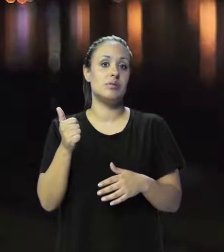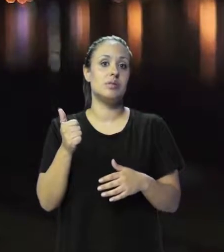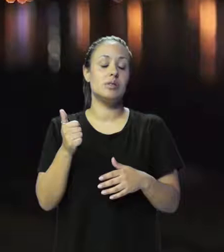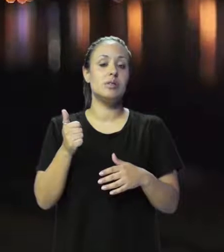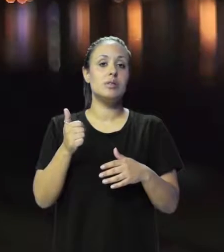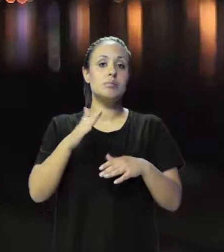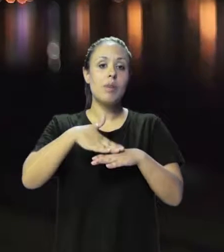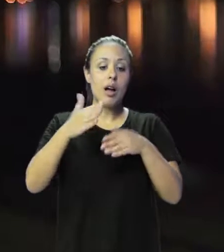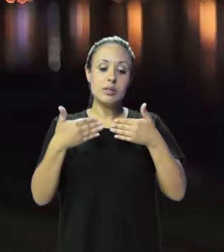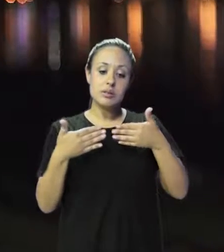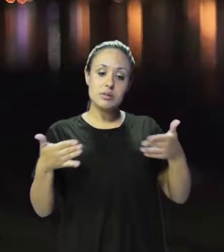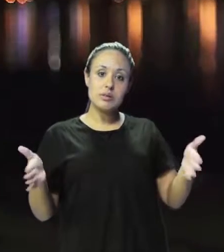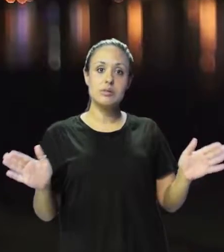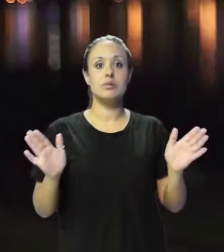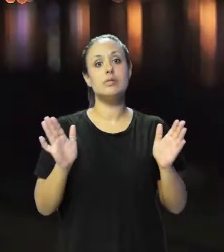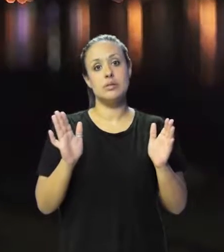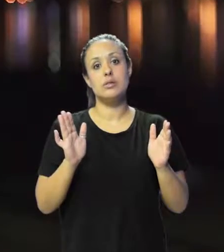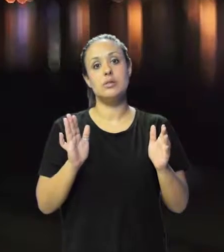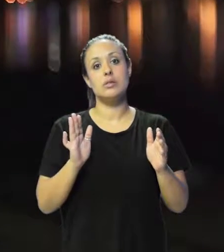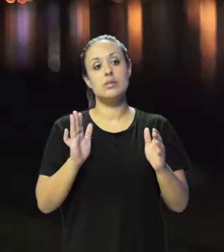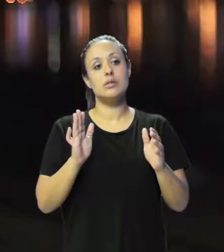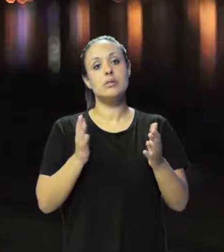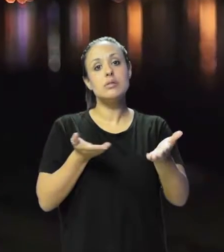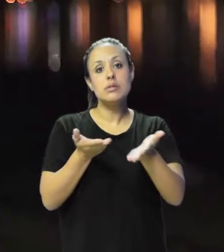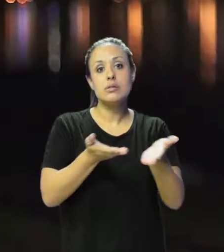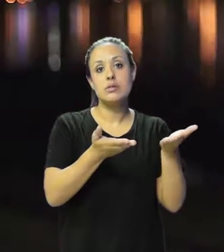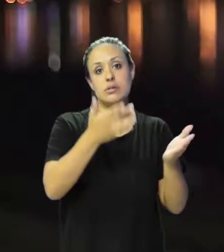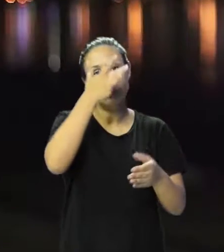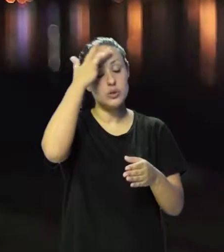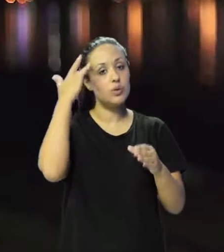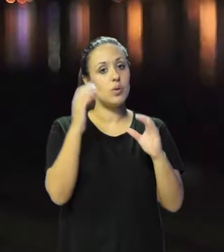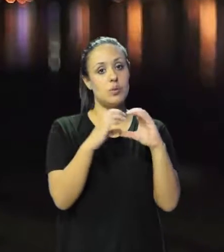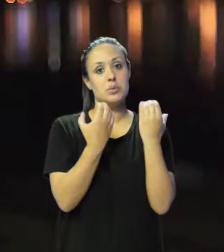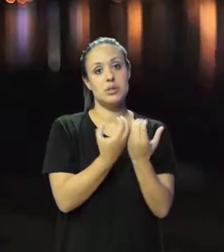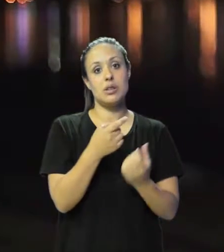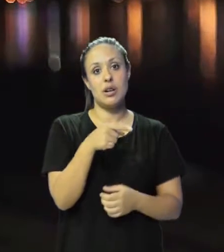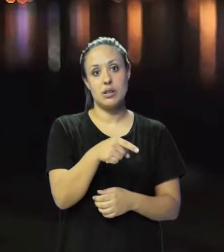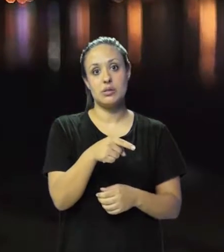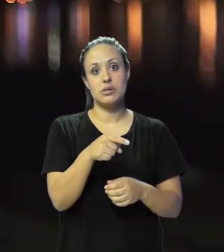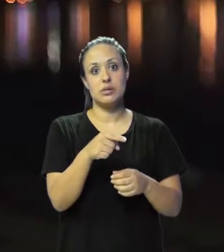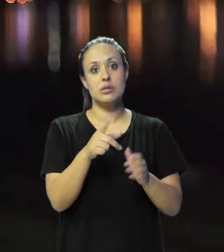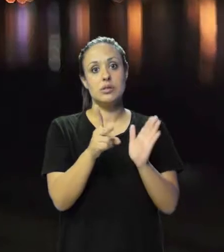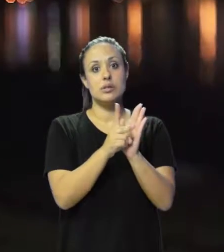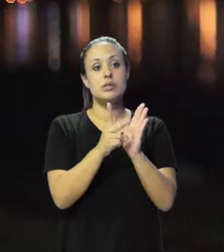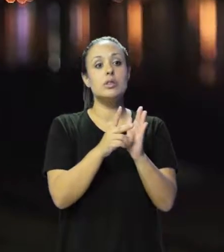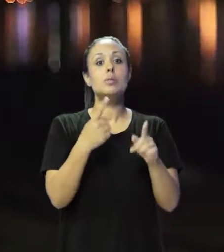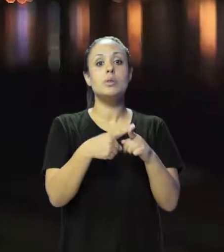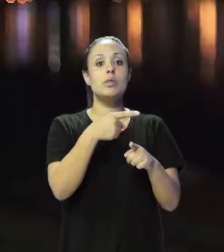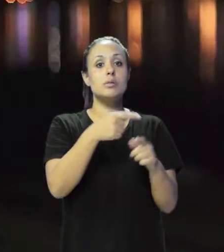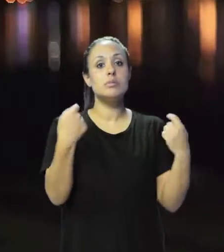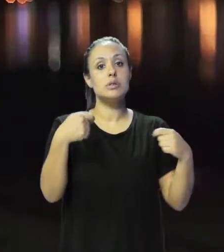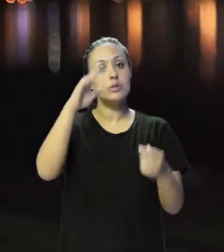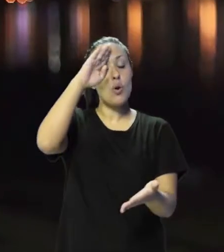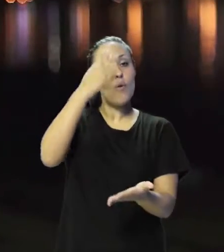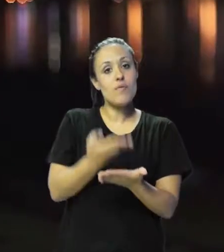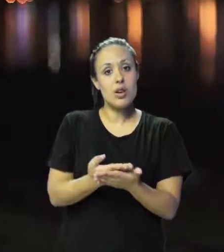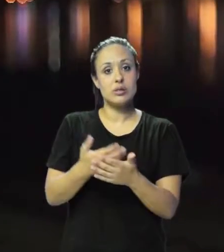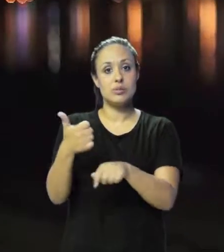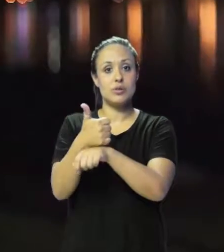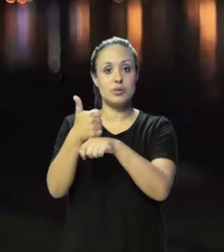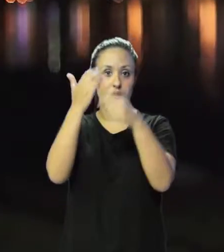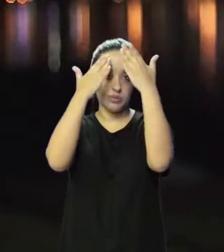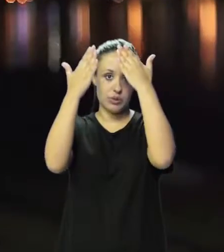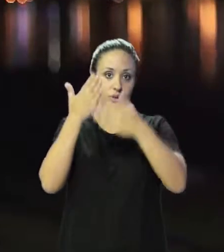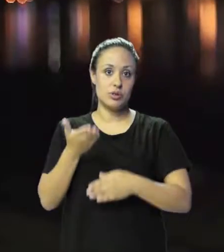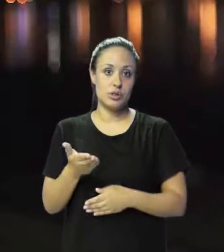sociável, digamos assim, sabe? Com pessoas, né, da comunidade, para que elas sempre possam ter confiança, né, no